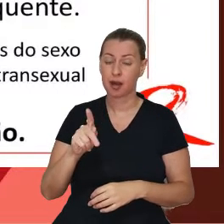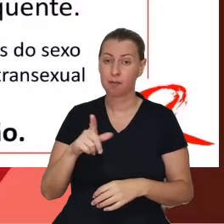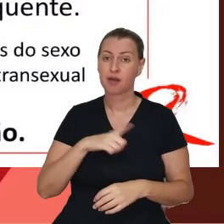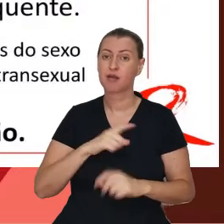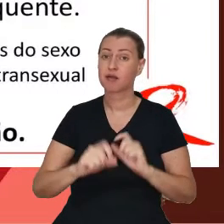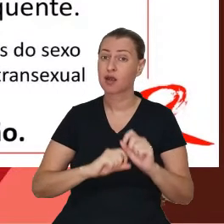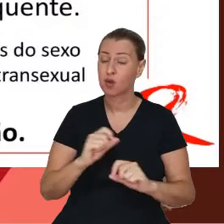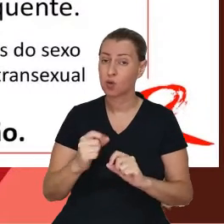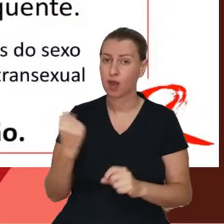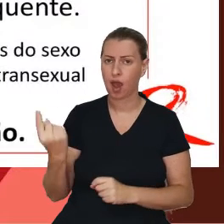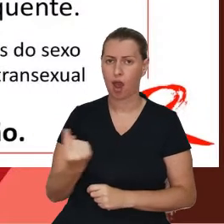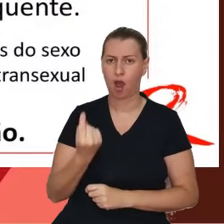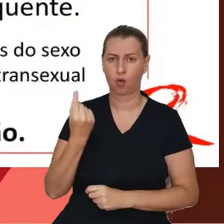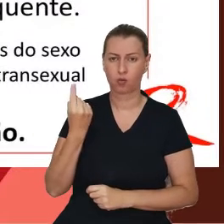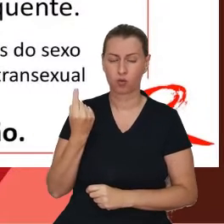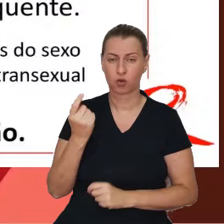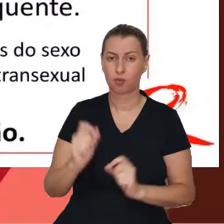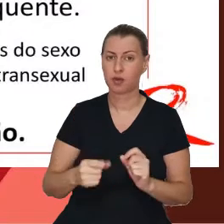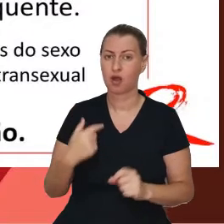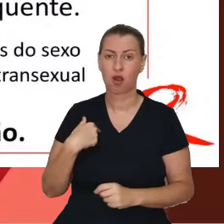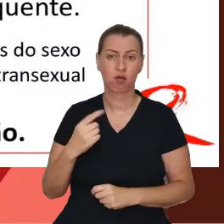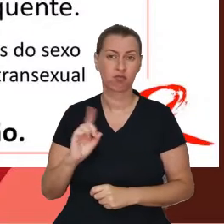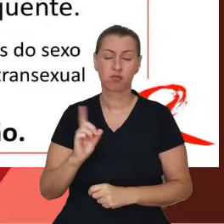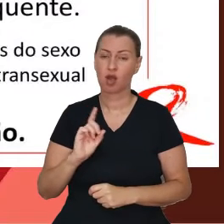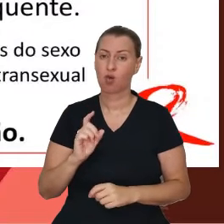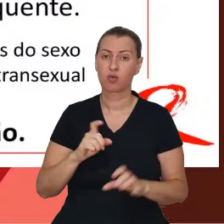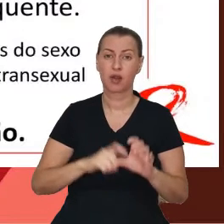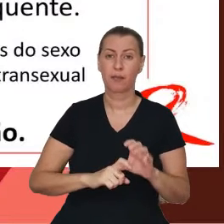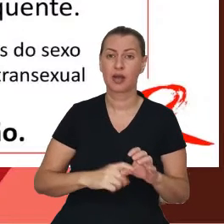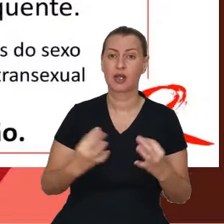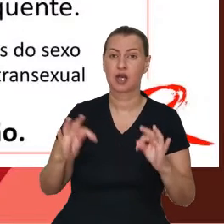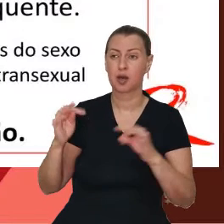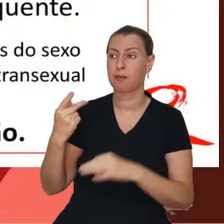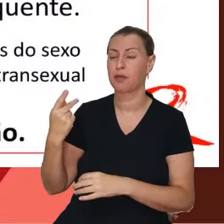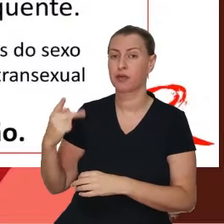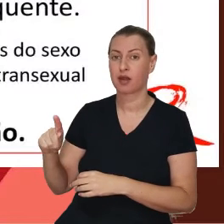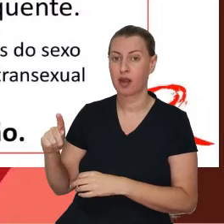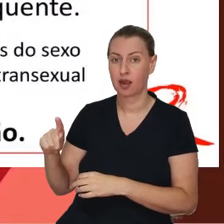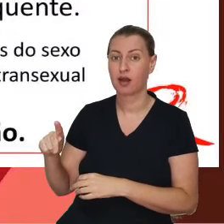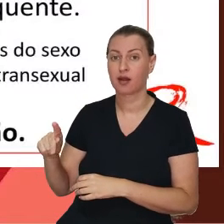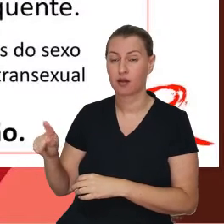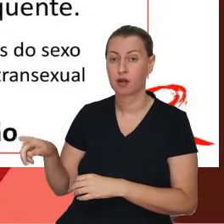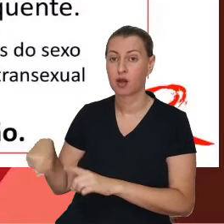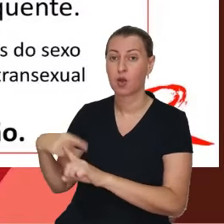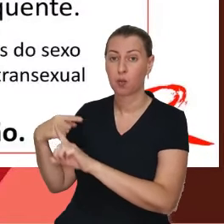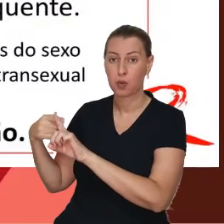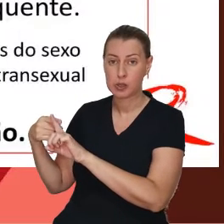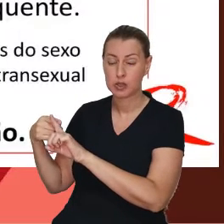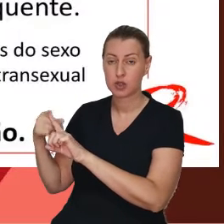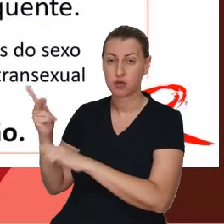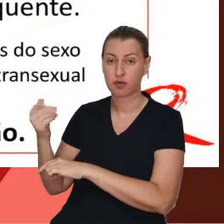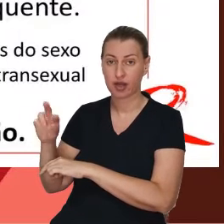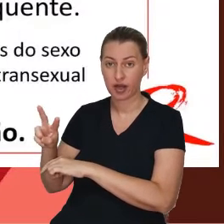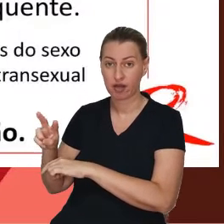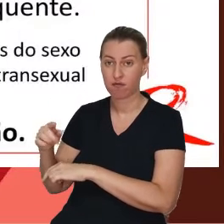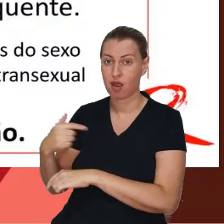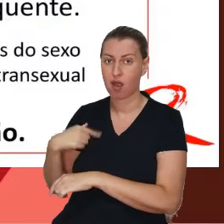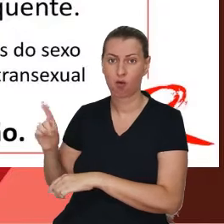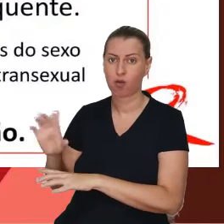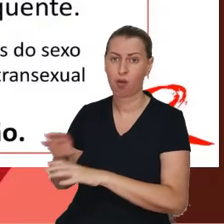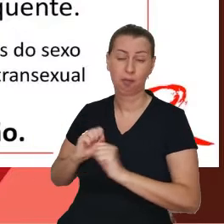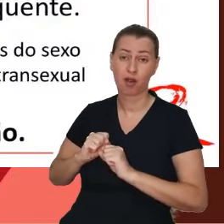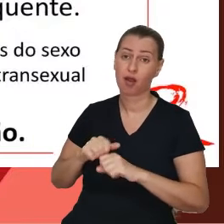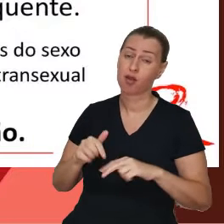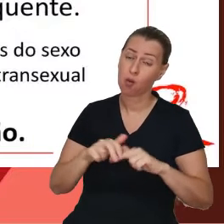traz essa autonomia de eu não depender do tratamento do meu parceiro para não me infectar. Então, a